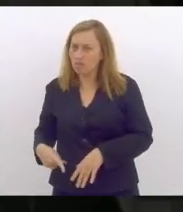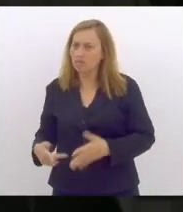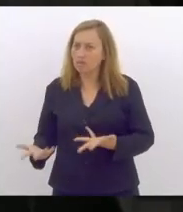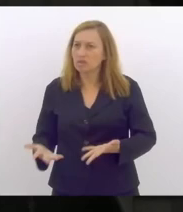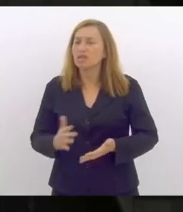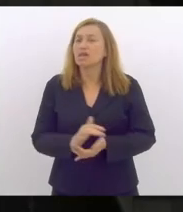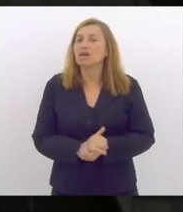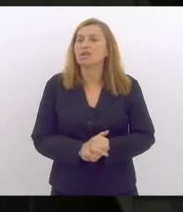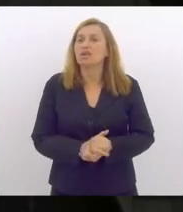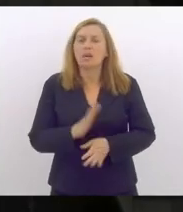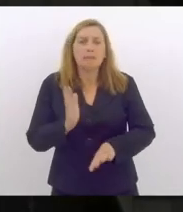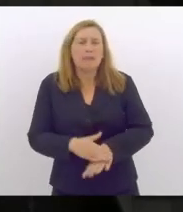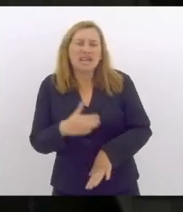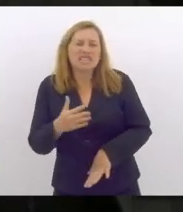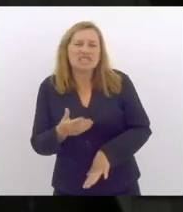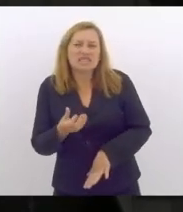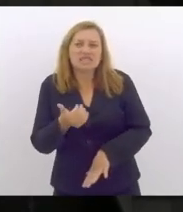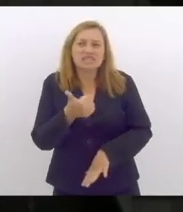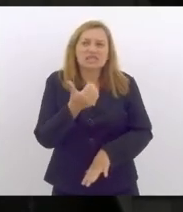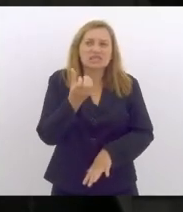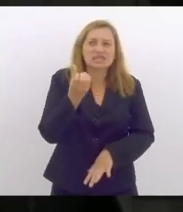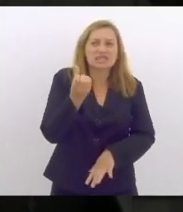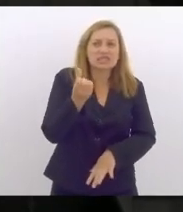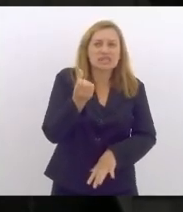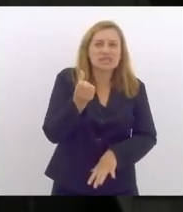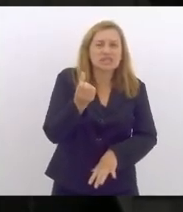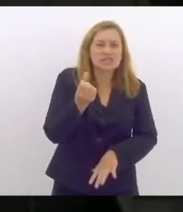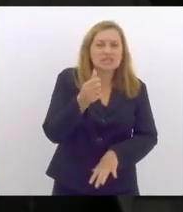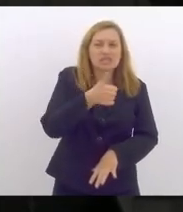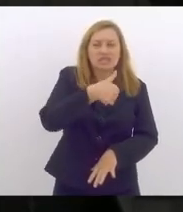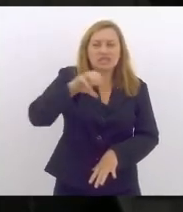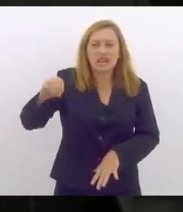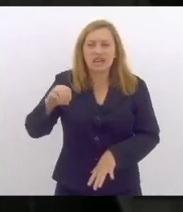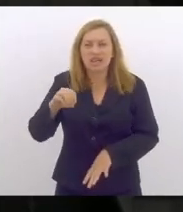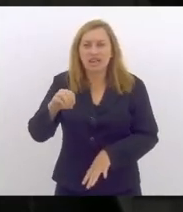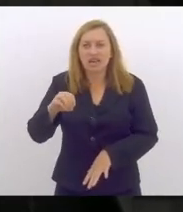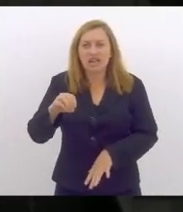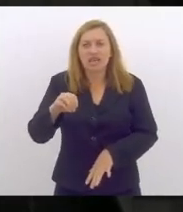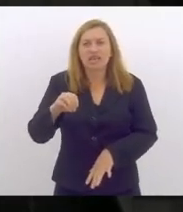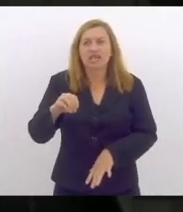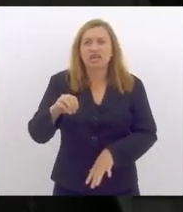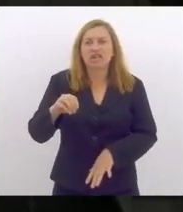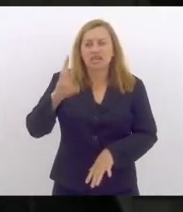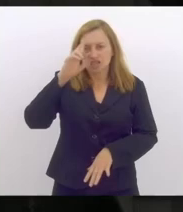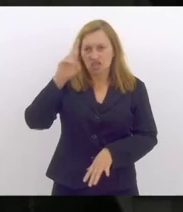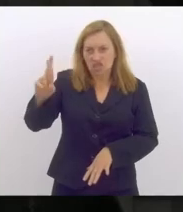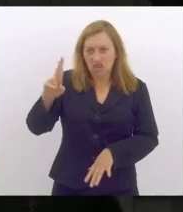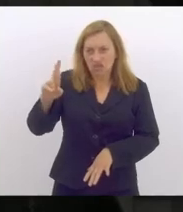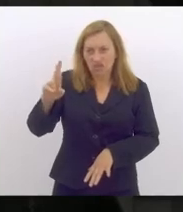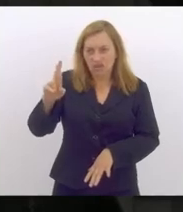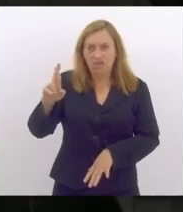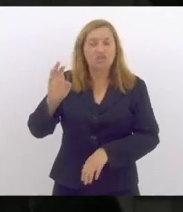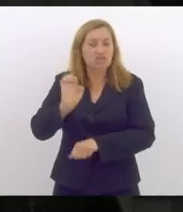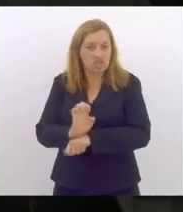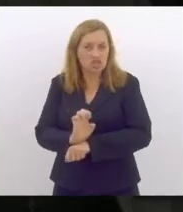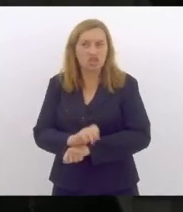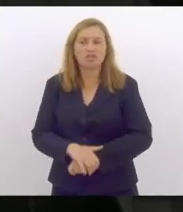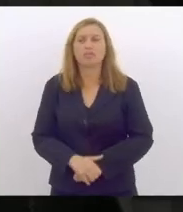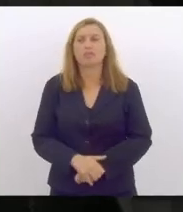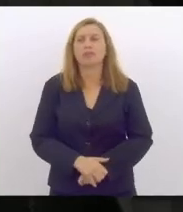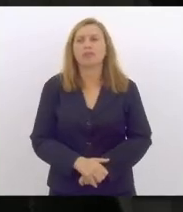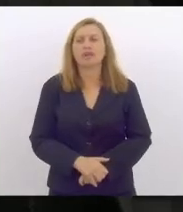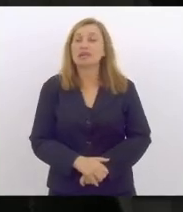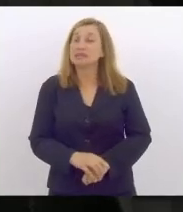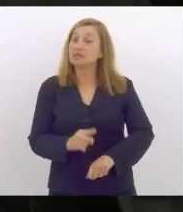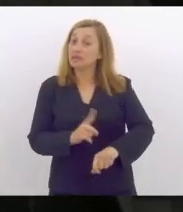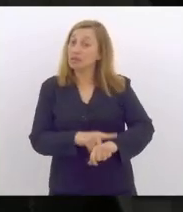tiveram presente mais de 100 chefes de Estado, mais de 100 chefes de Estado, e